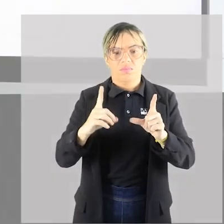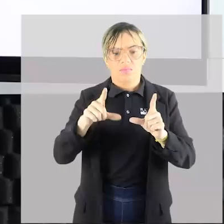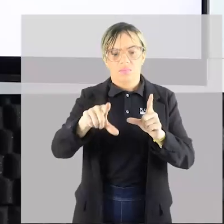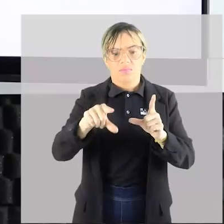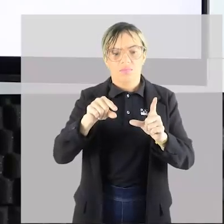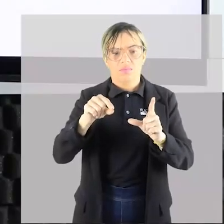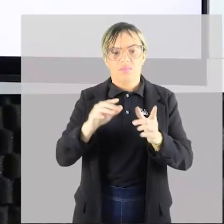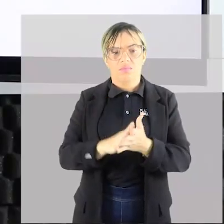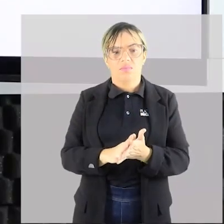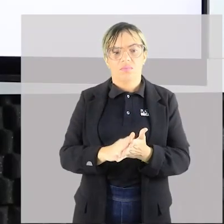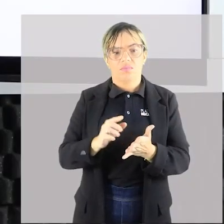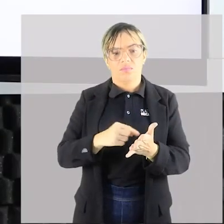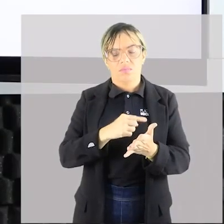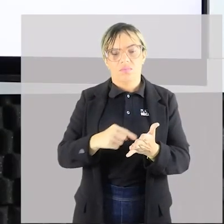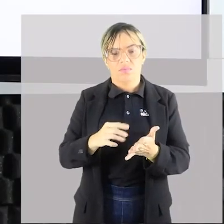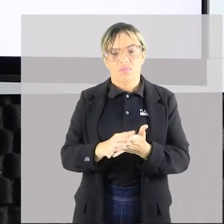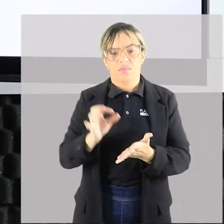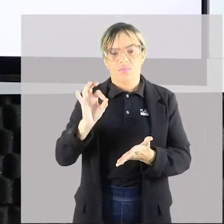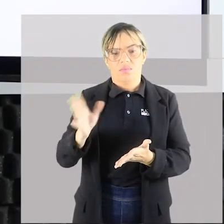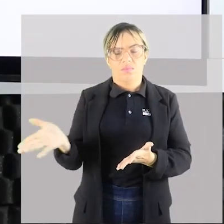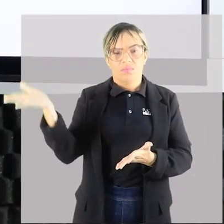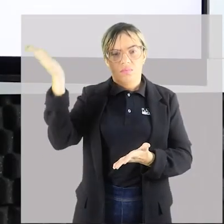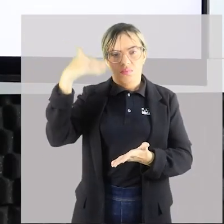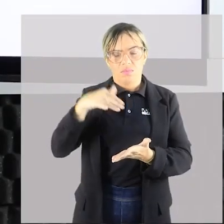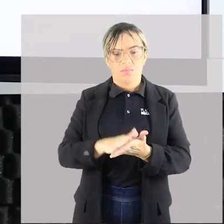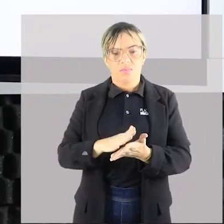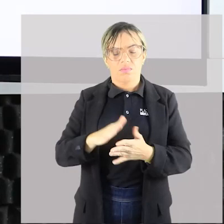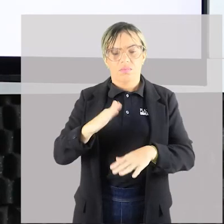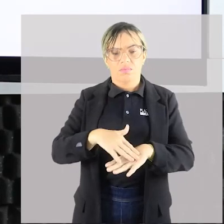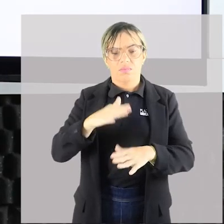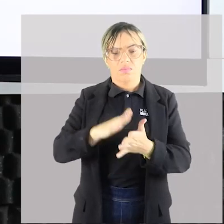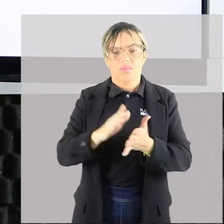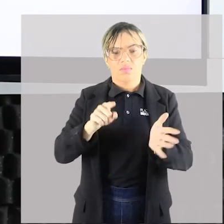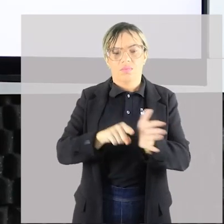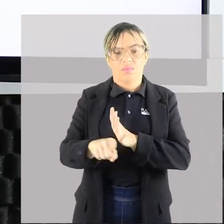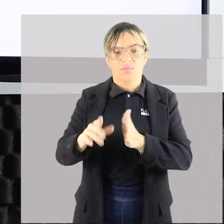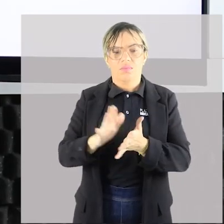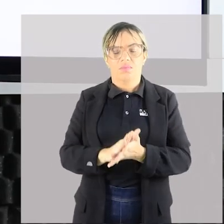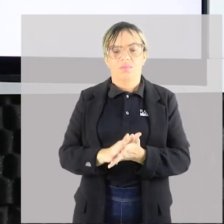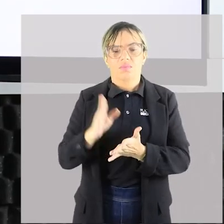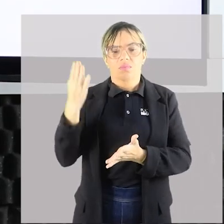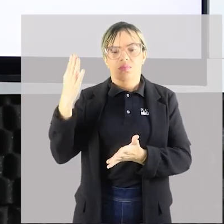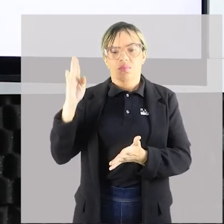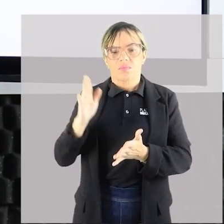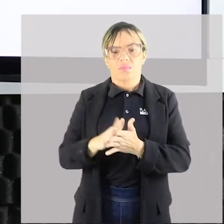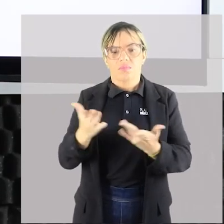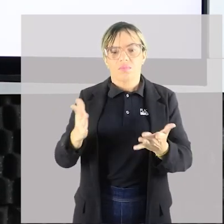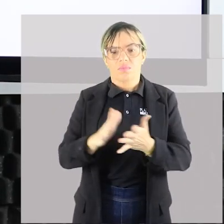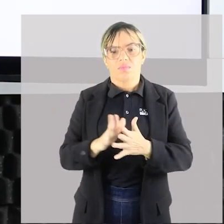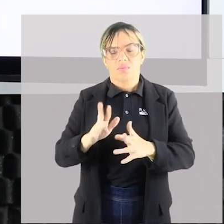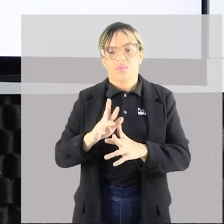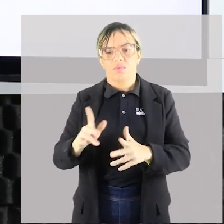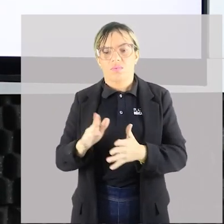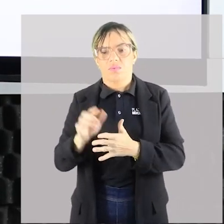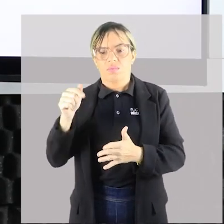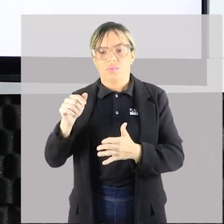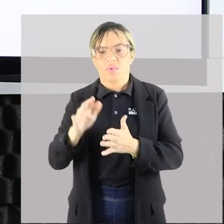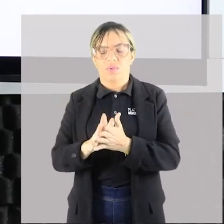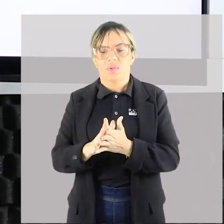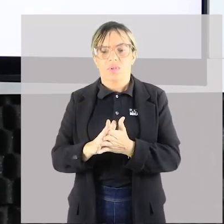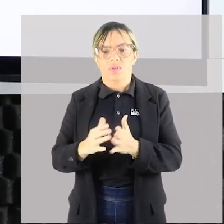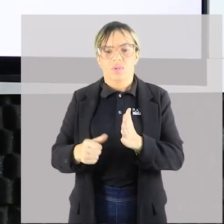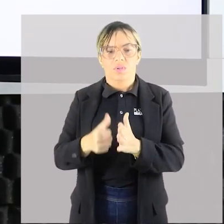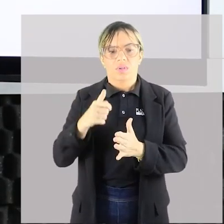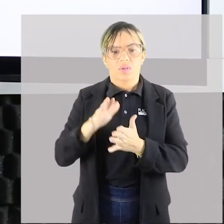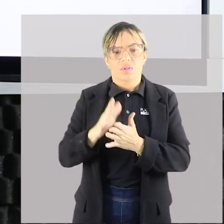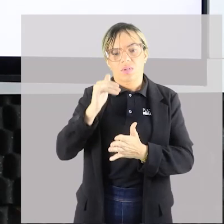a letra D, tá? Bora lá, mais uma, que fala o seguinte: as bactérias diferem quanto à fonte